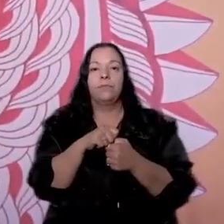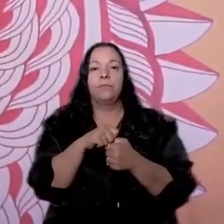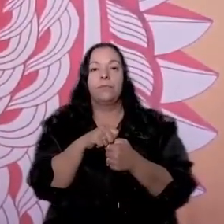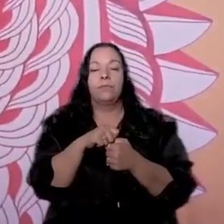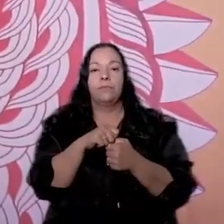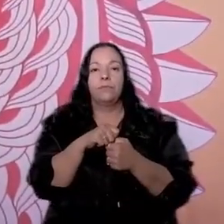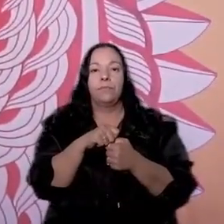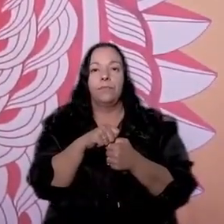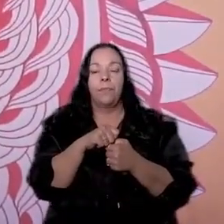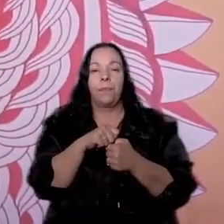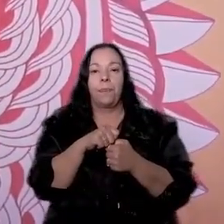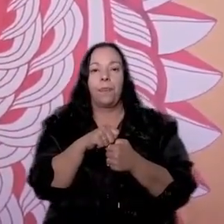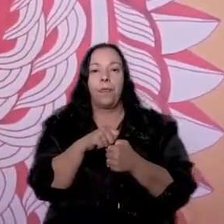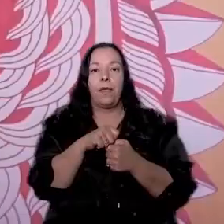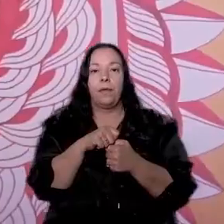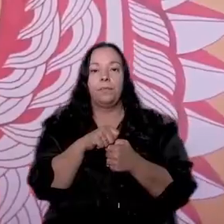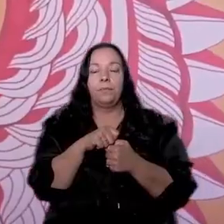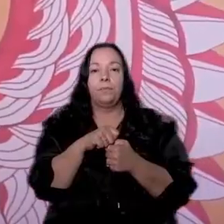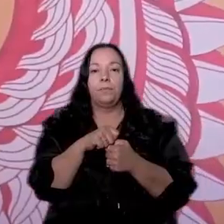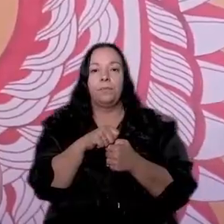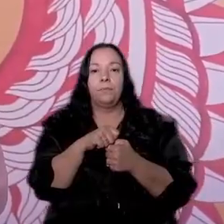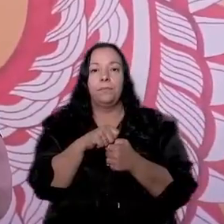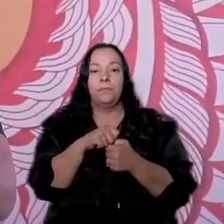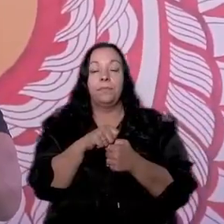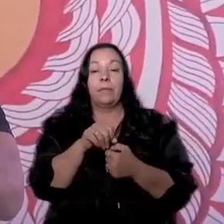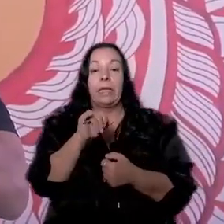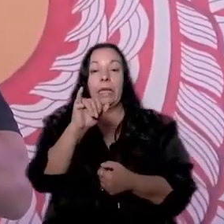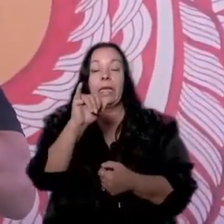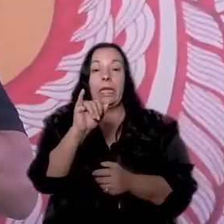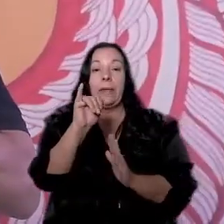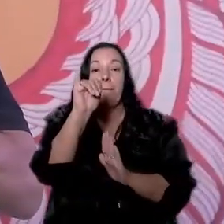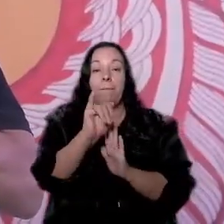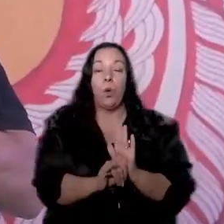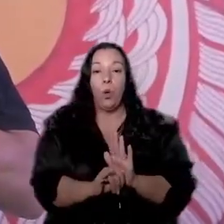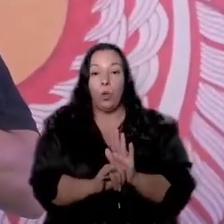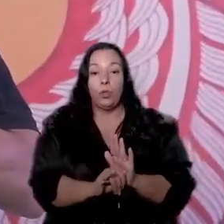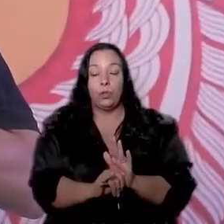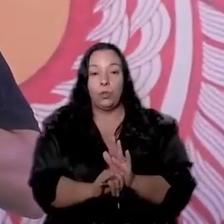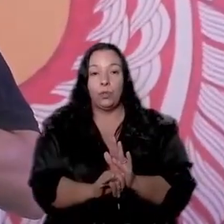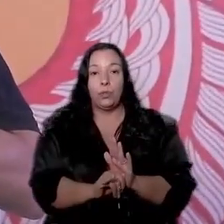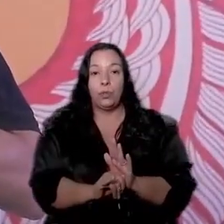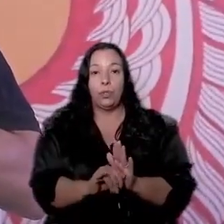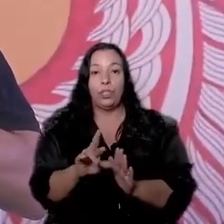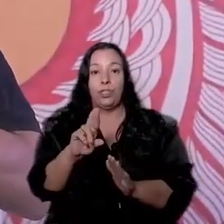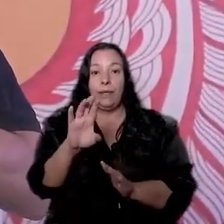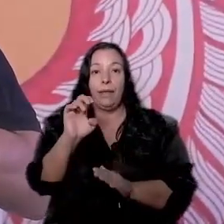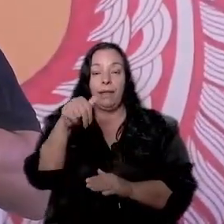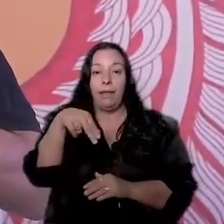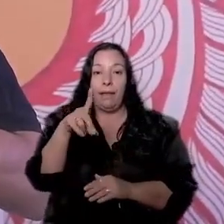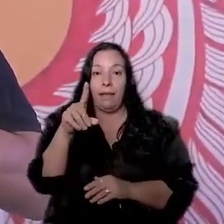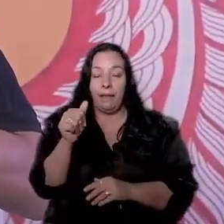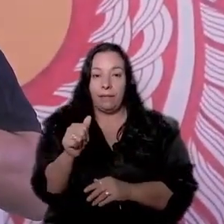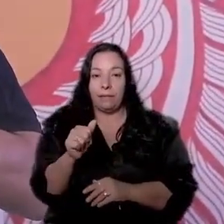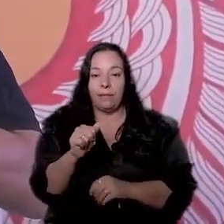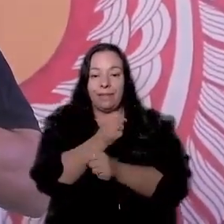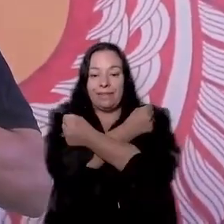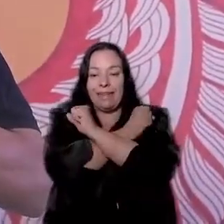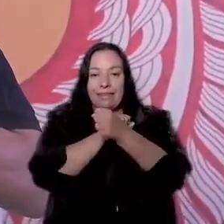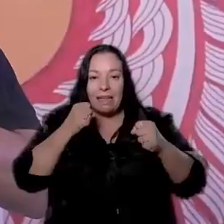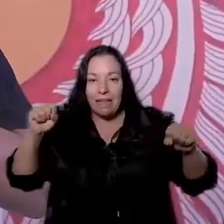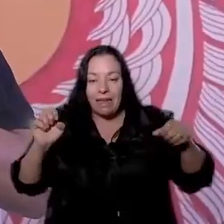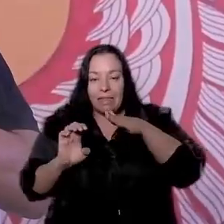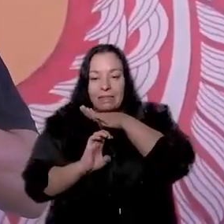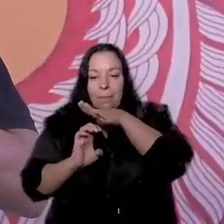fiscal é o imposto de renda das grandes empresas brasileiras. Por que das grandes